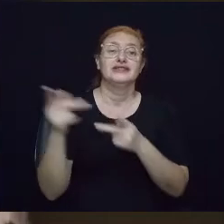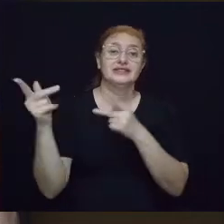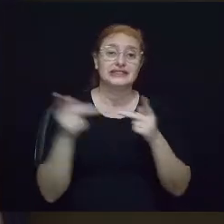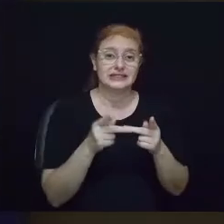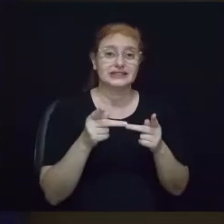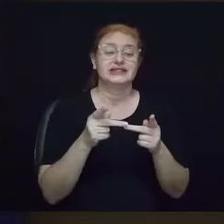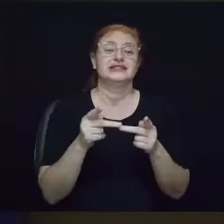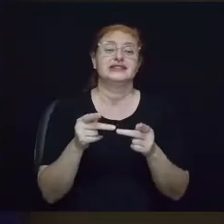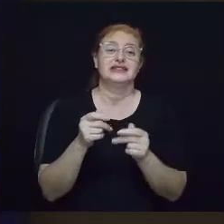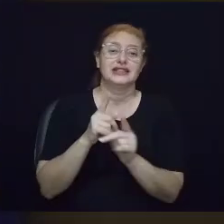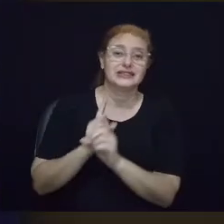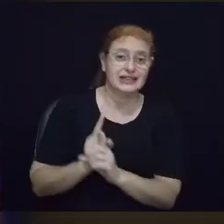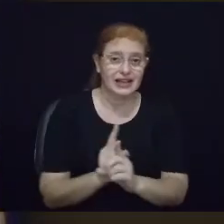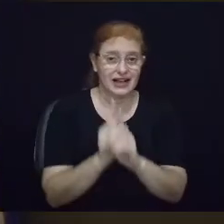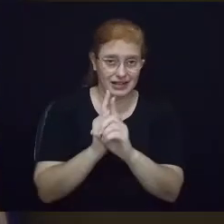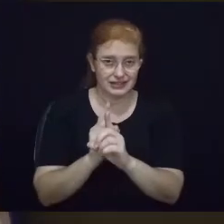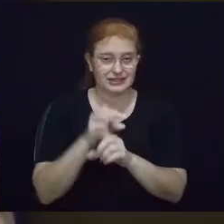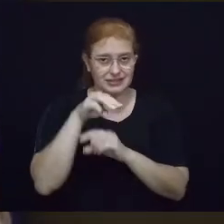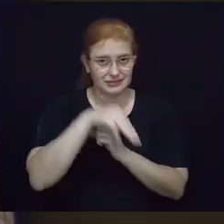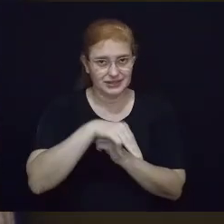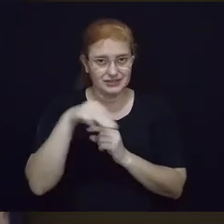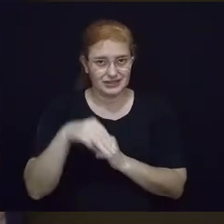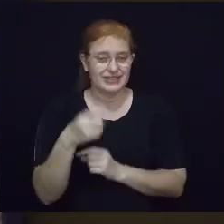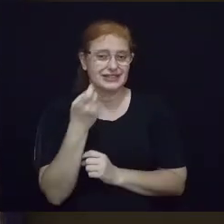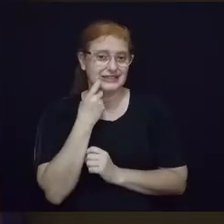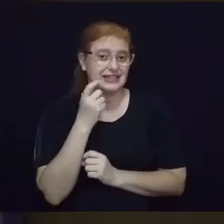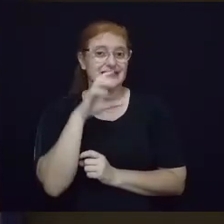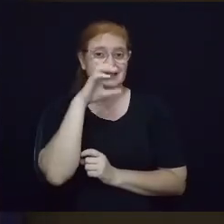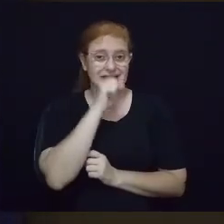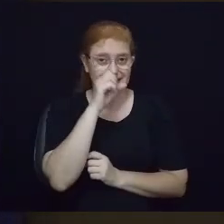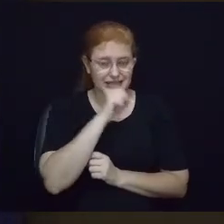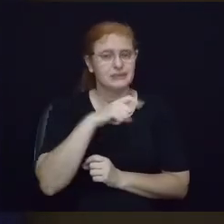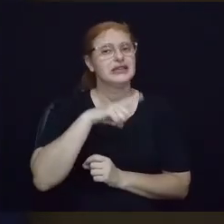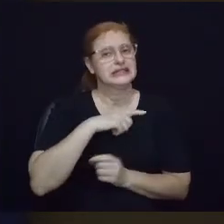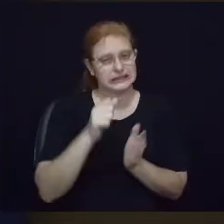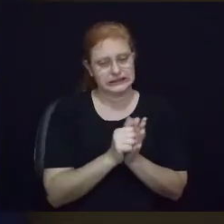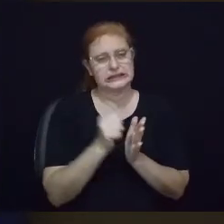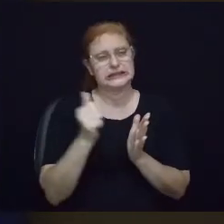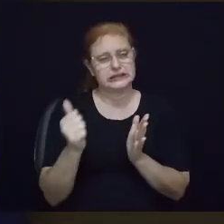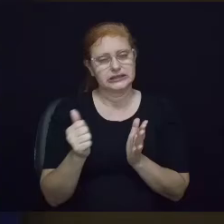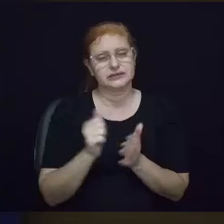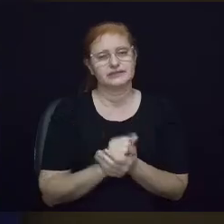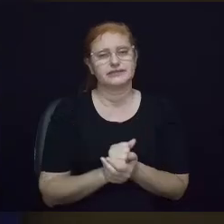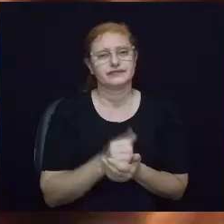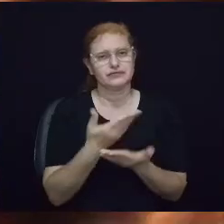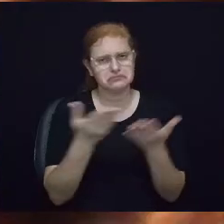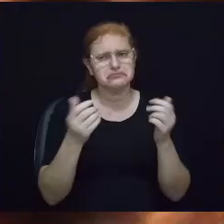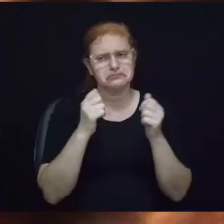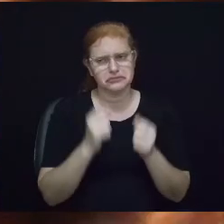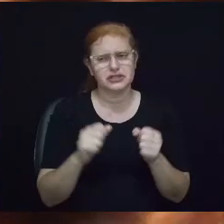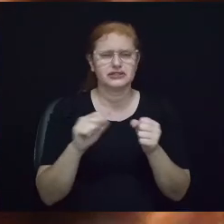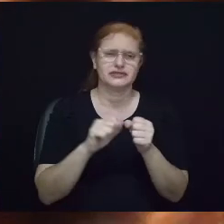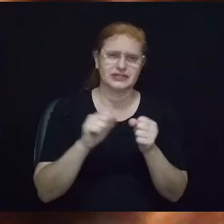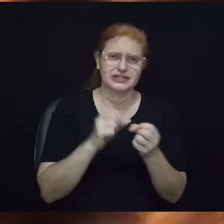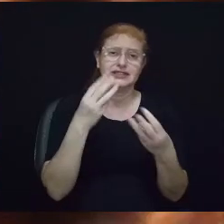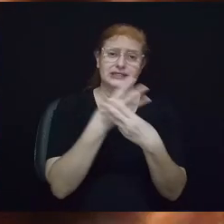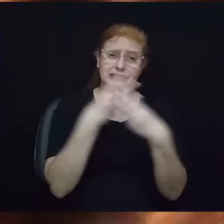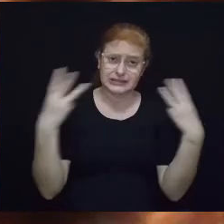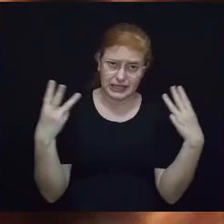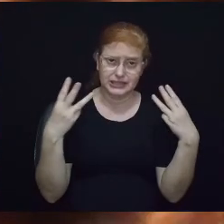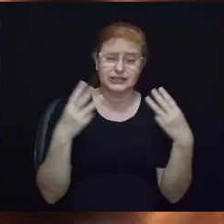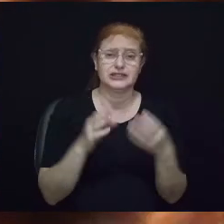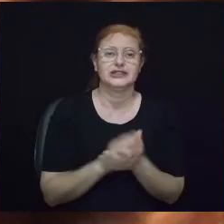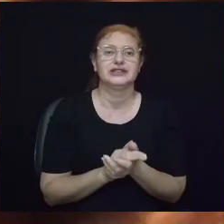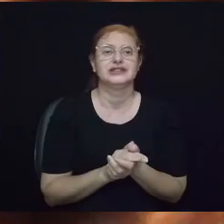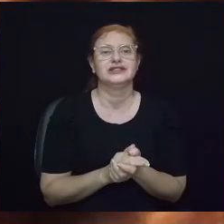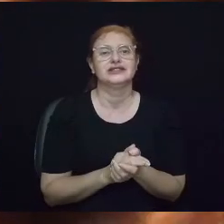mediada, nas sextas e nos sábados. Aí sim, com agendamento, E aí vocês podem fazer através do site ou aqui